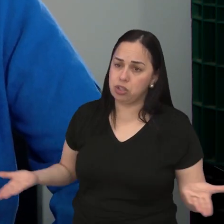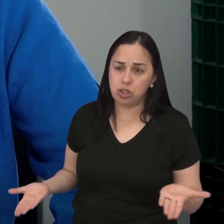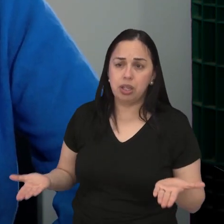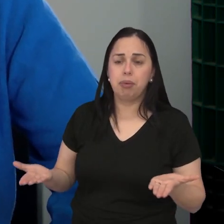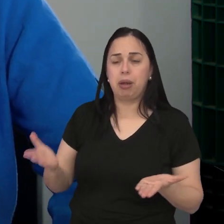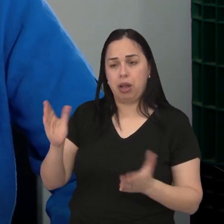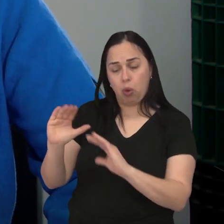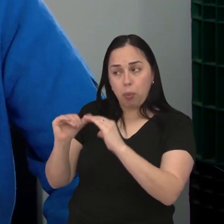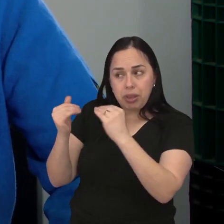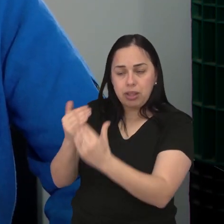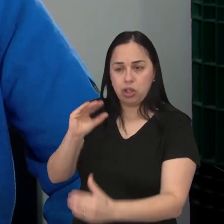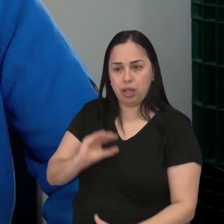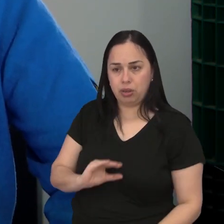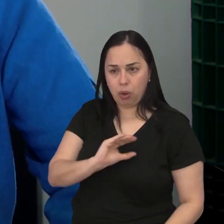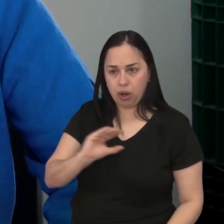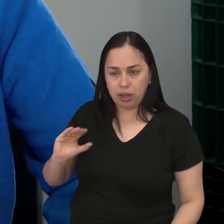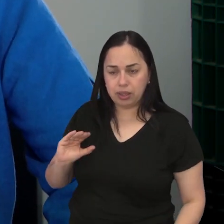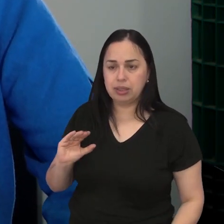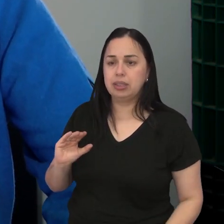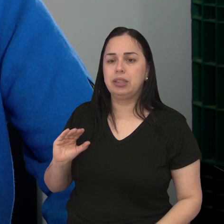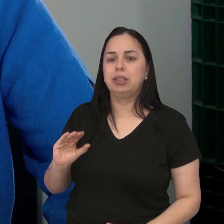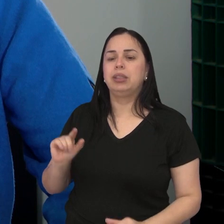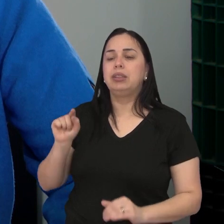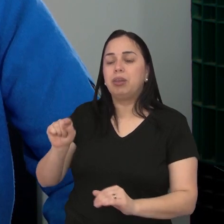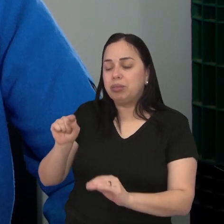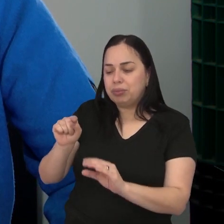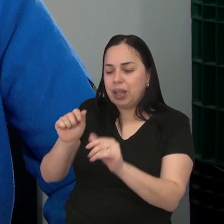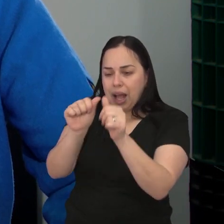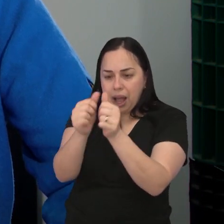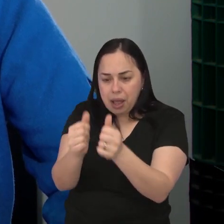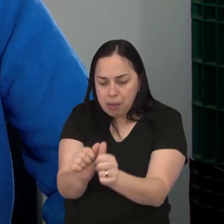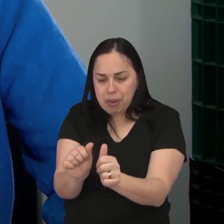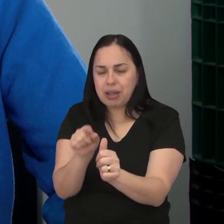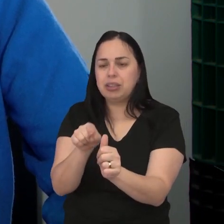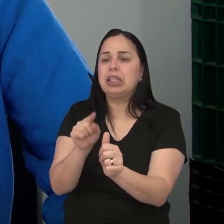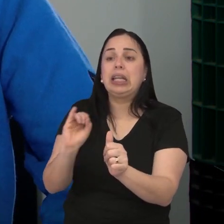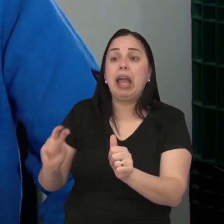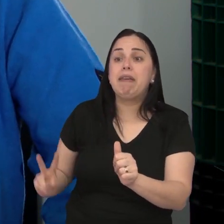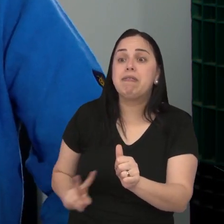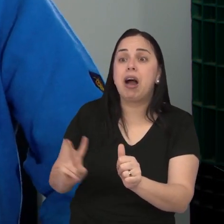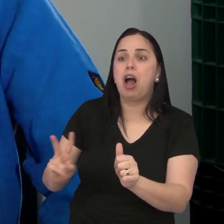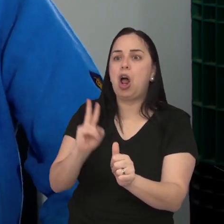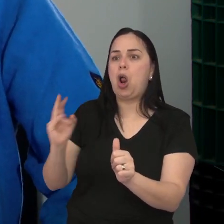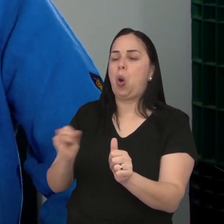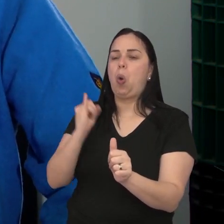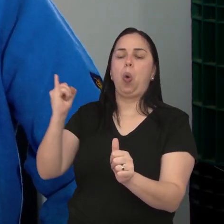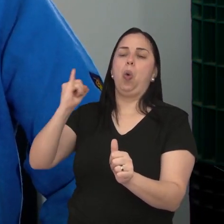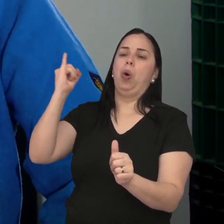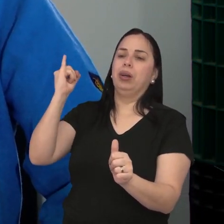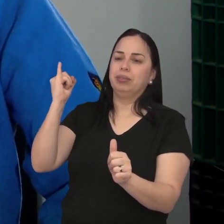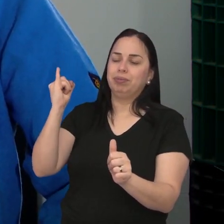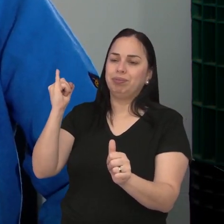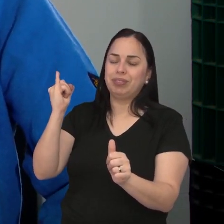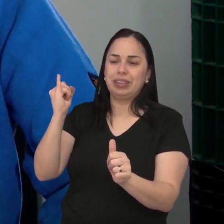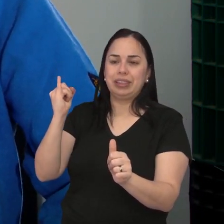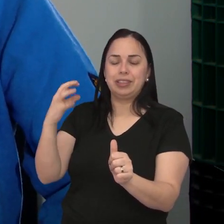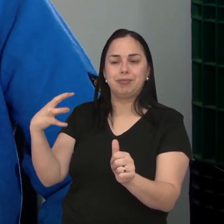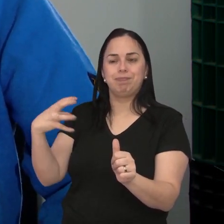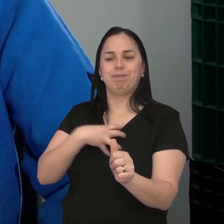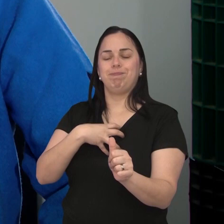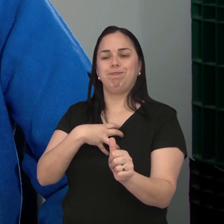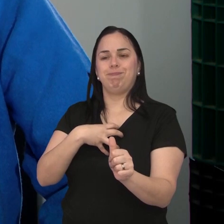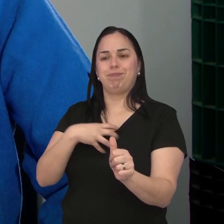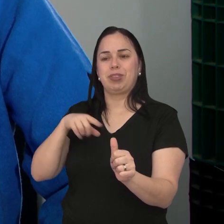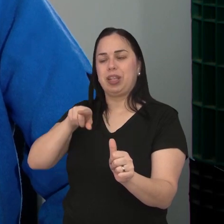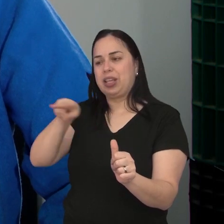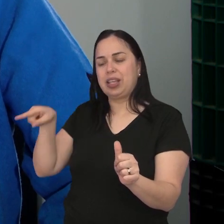dali, da comunidade católica, né, cristã. Ela guardava elementos de valor não material,